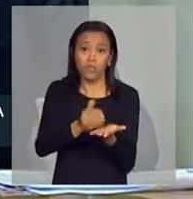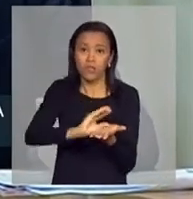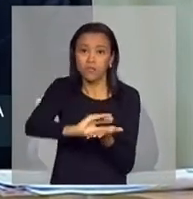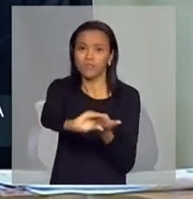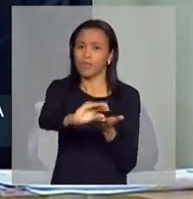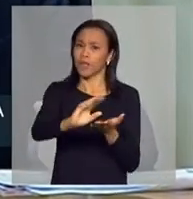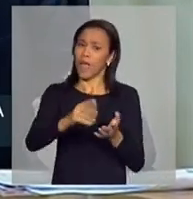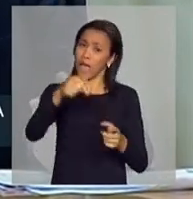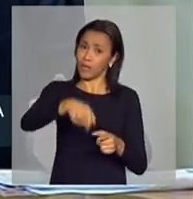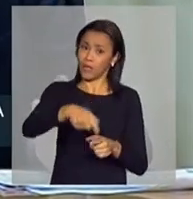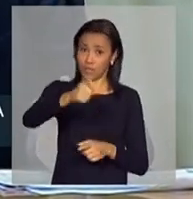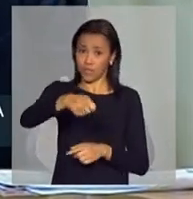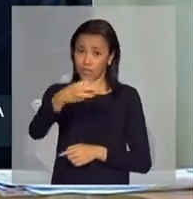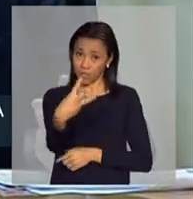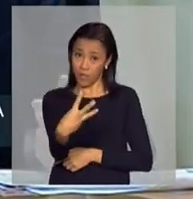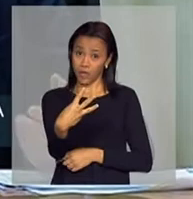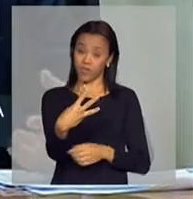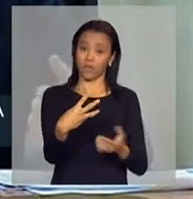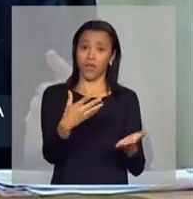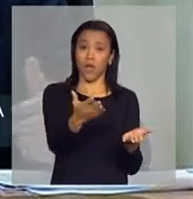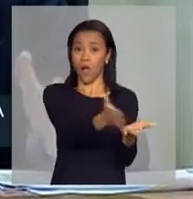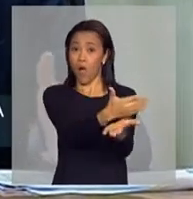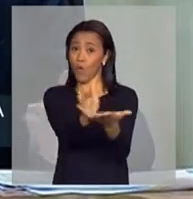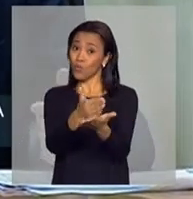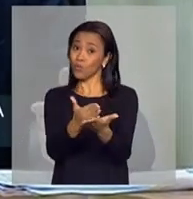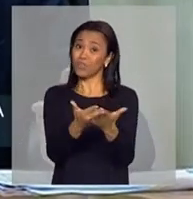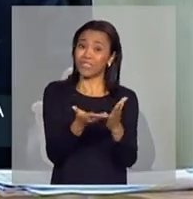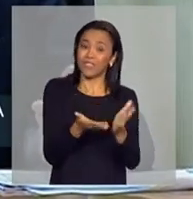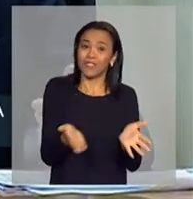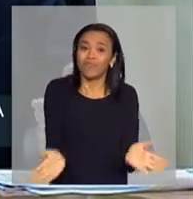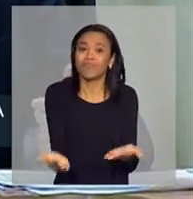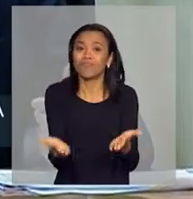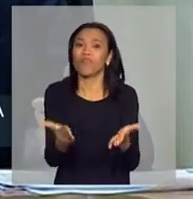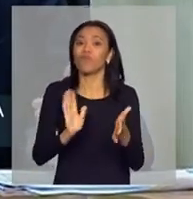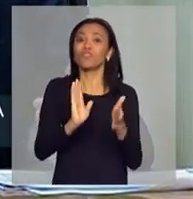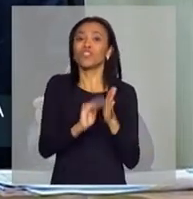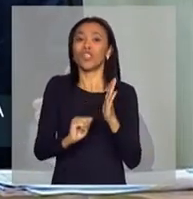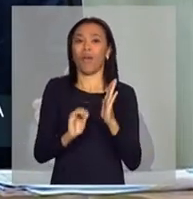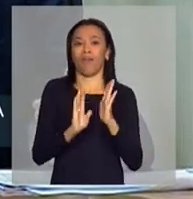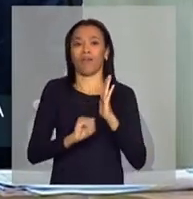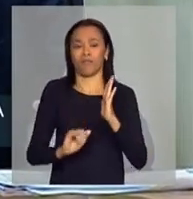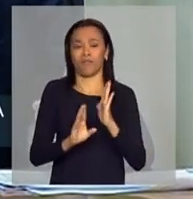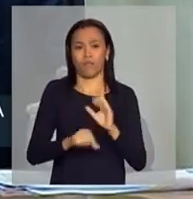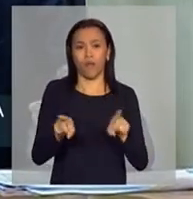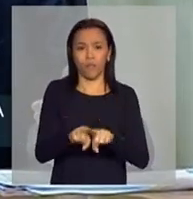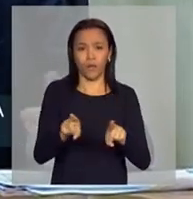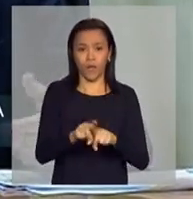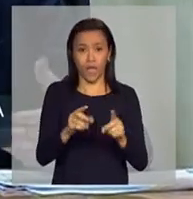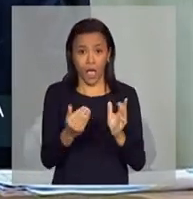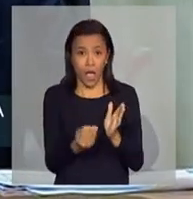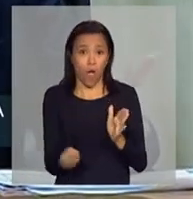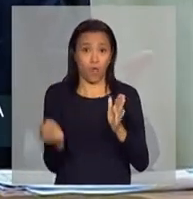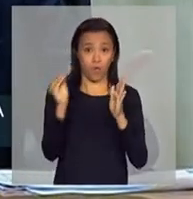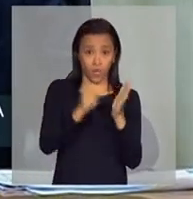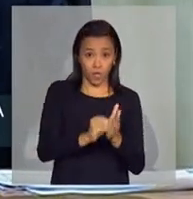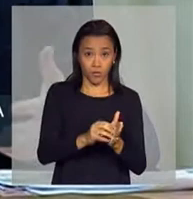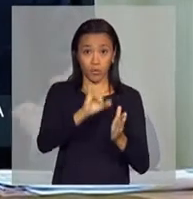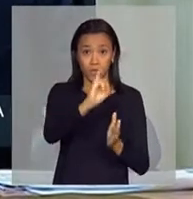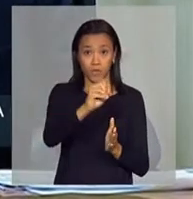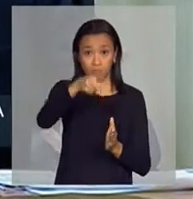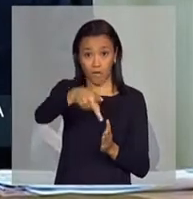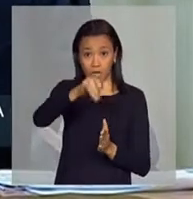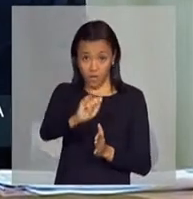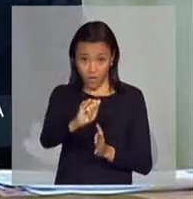primeiro trimestre até alguns estímulos foram retirados né Nós aumentamos algumas alíquotas de IPI com por exemplo